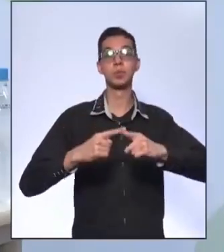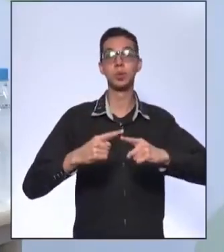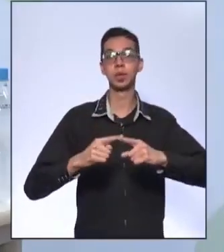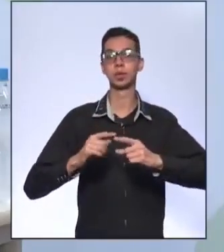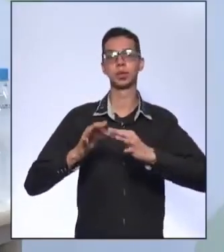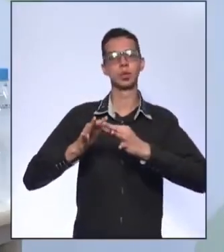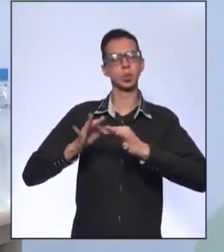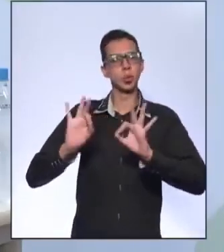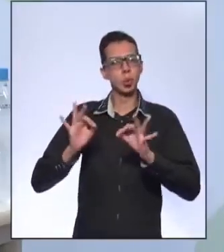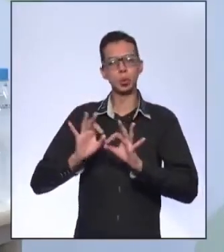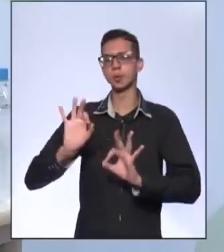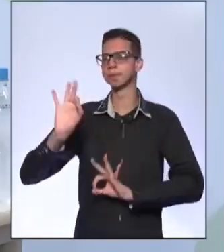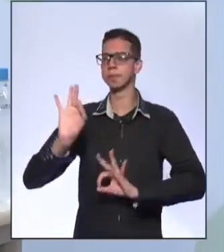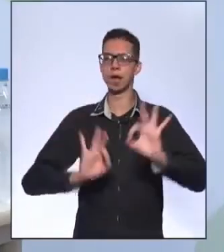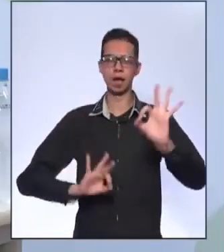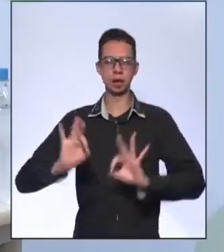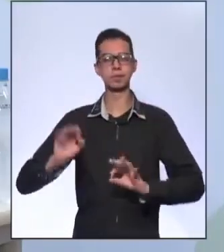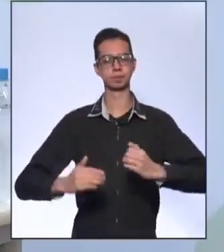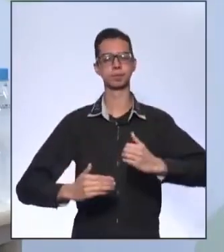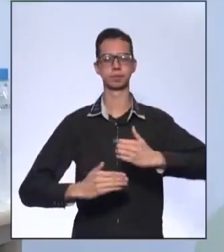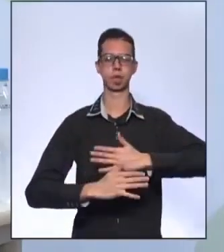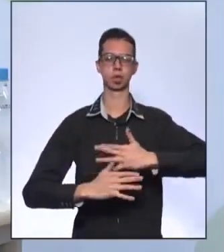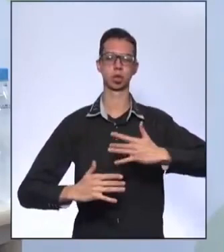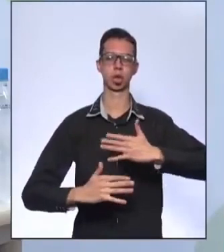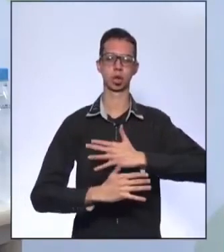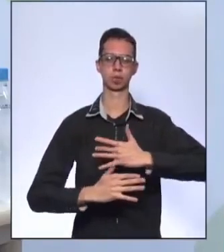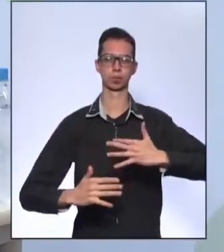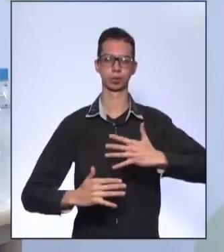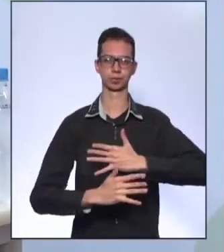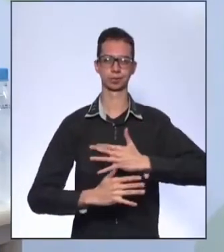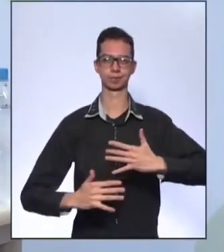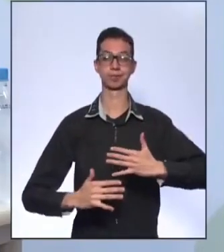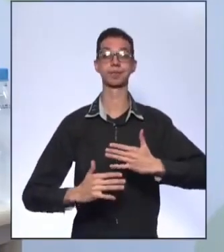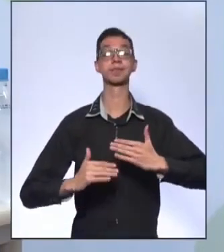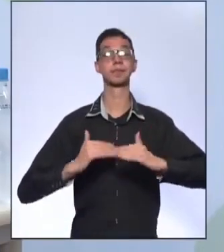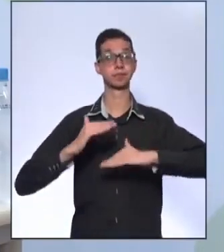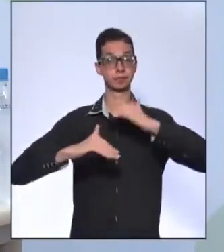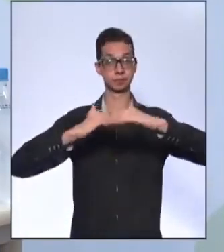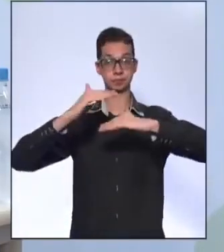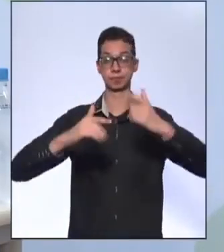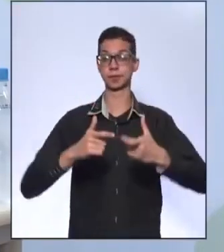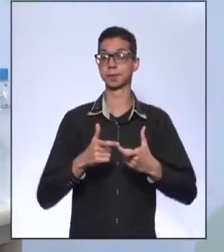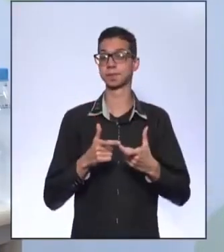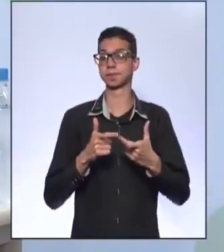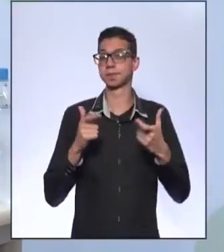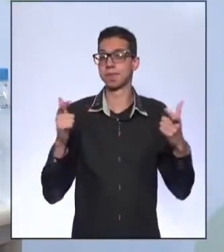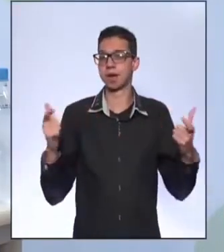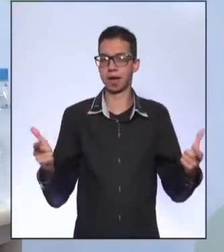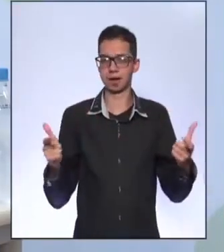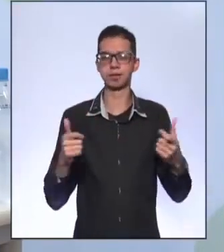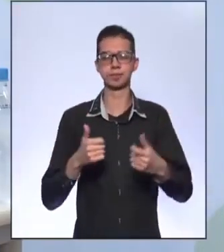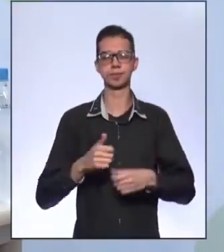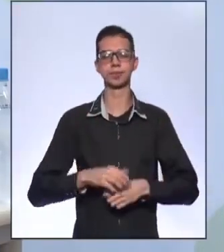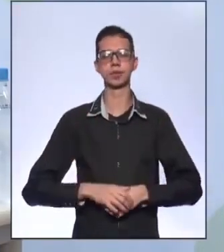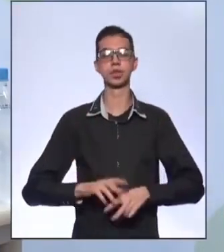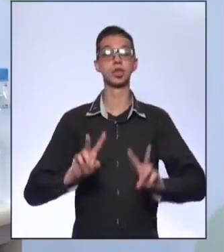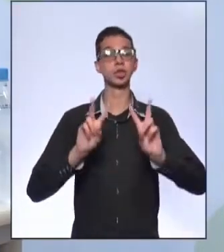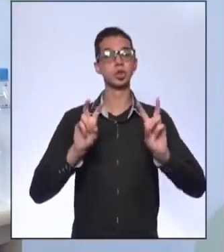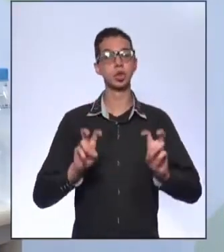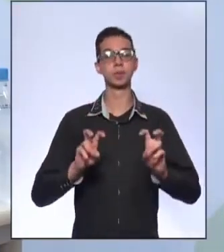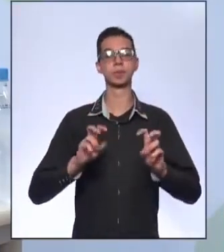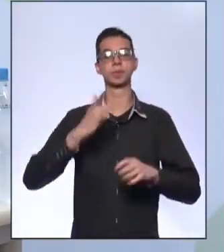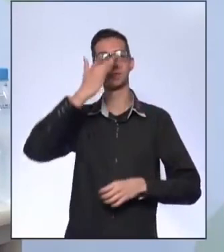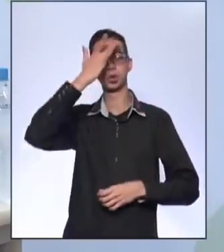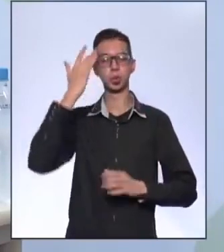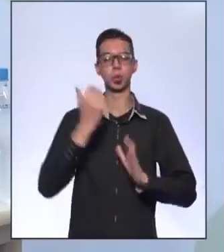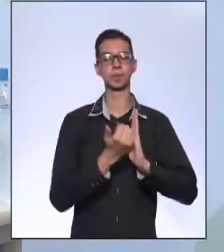seu planejamento se torna o Metrópolis né com um desenvolvimento mais avançado a questão também da quantidade de população entanto são todos